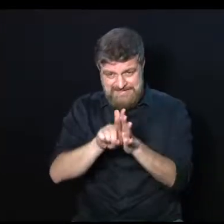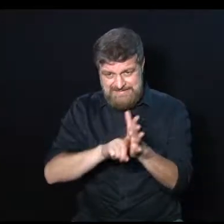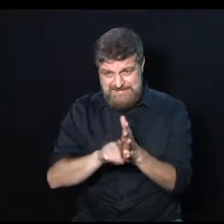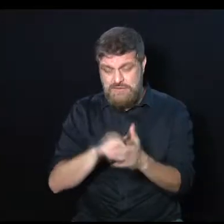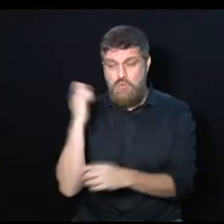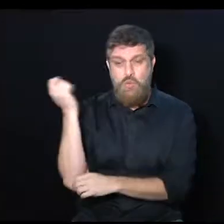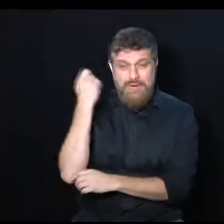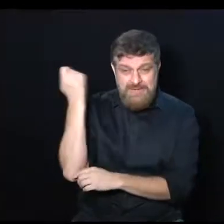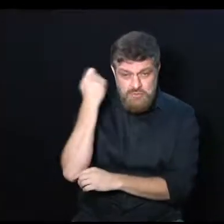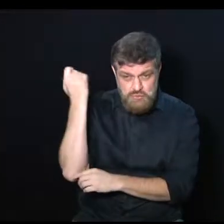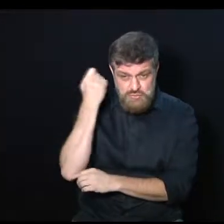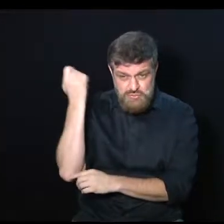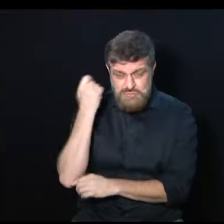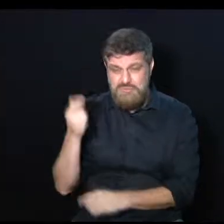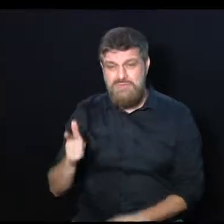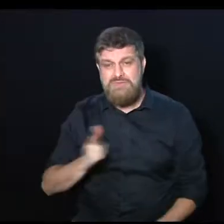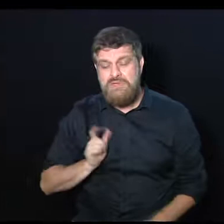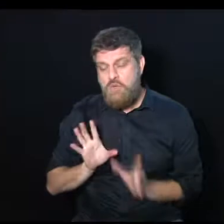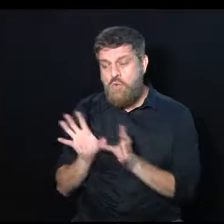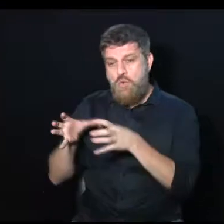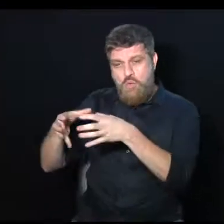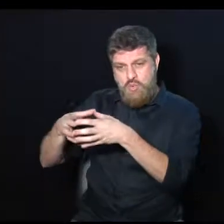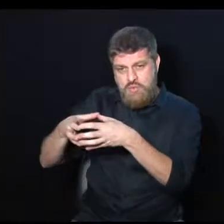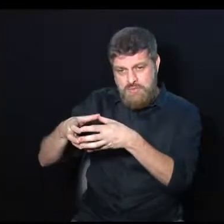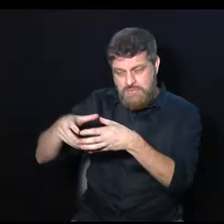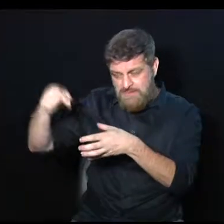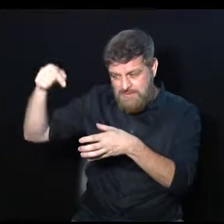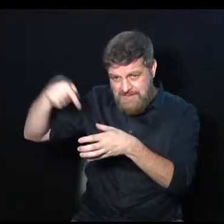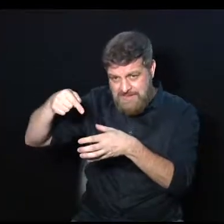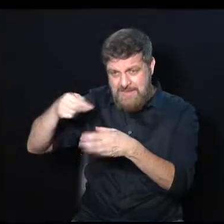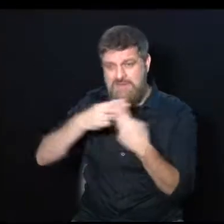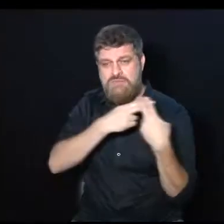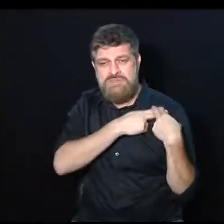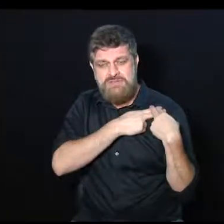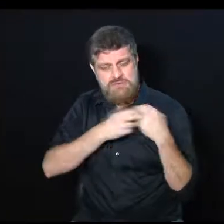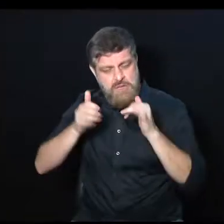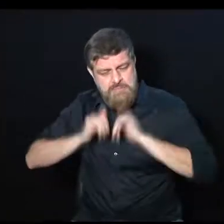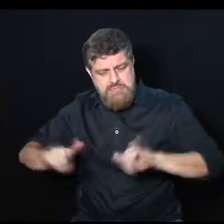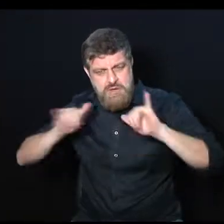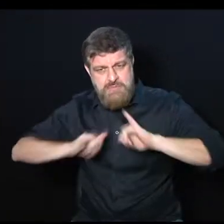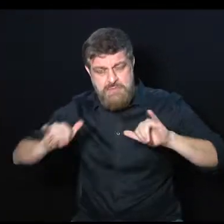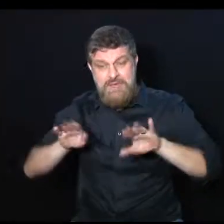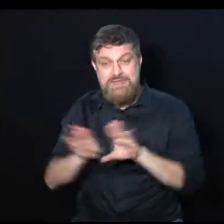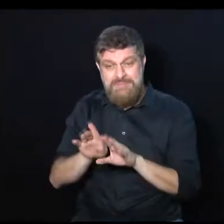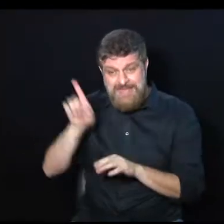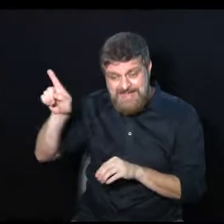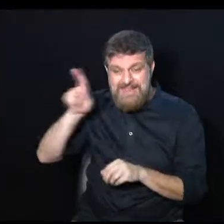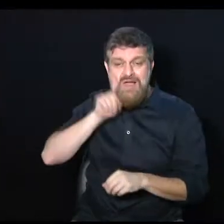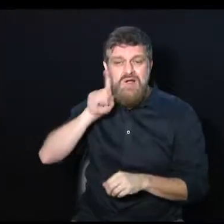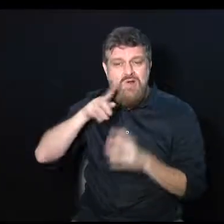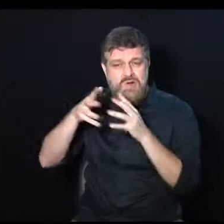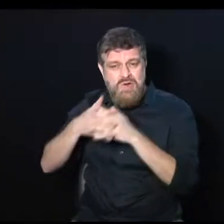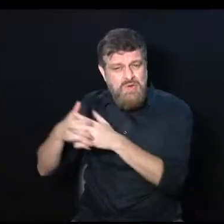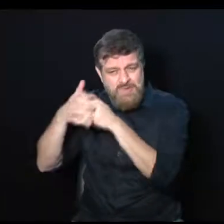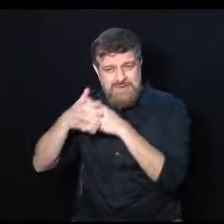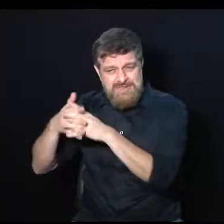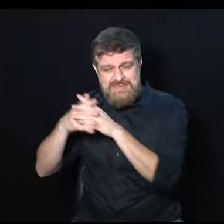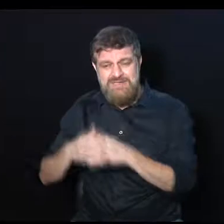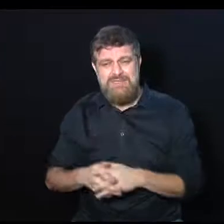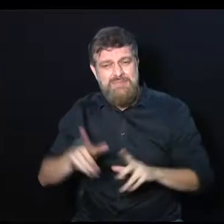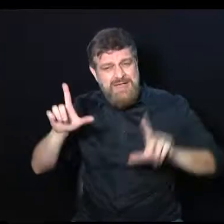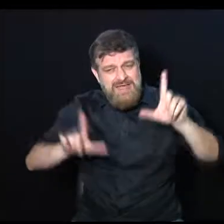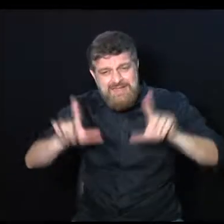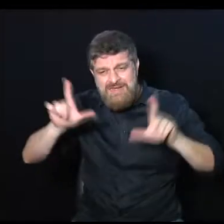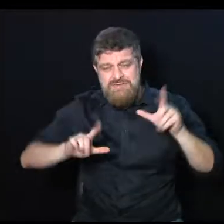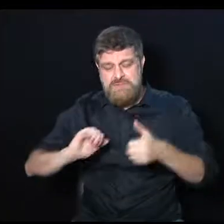centros do país, eles têm um grupo só envolvido nisso. Alguns centros americanos também. Então, propagandas com a mídia de